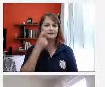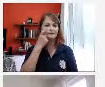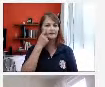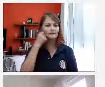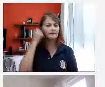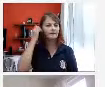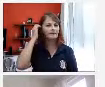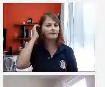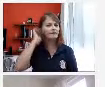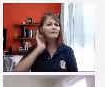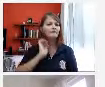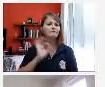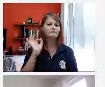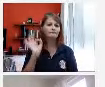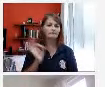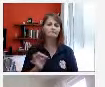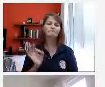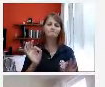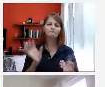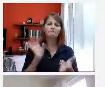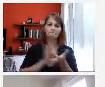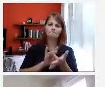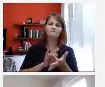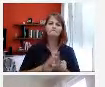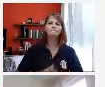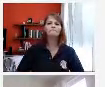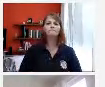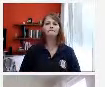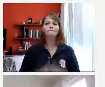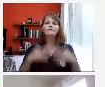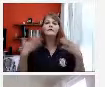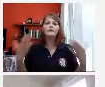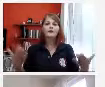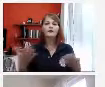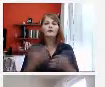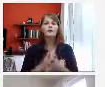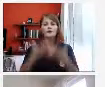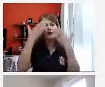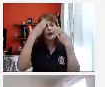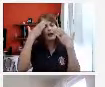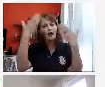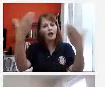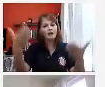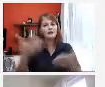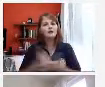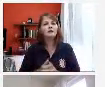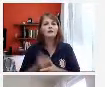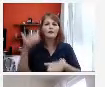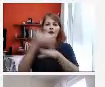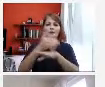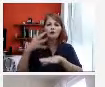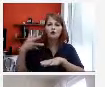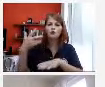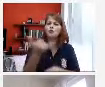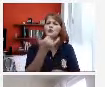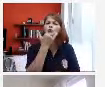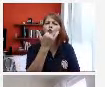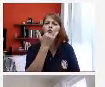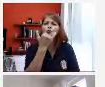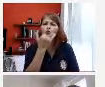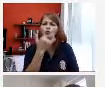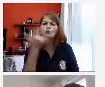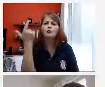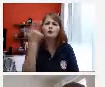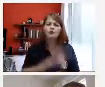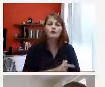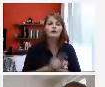Sim, sim, com certeza. Então, pessoal, nós agradecemos a presença de todos, pedimos desculpas mais uma vez, mas